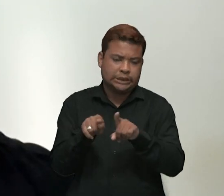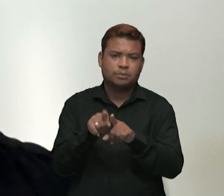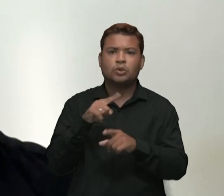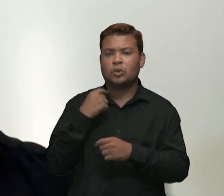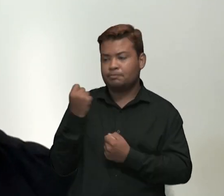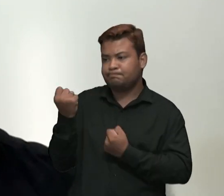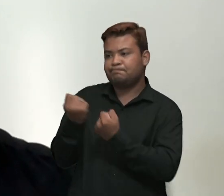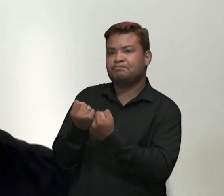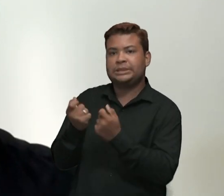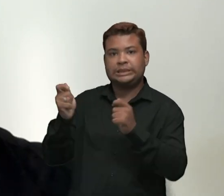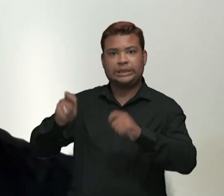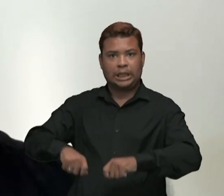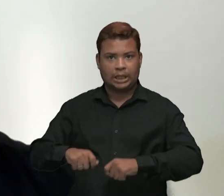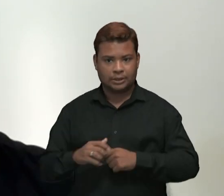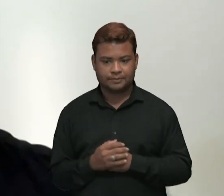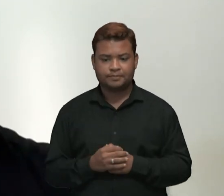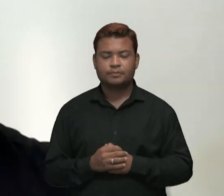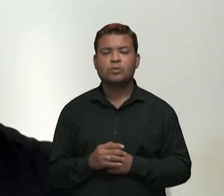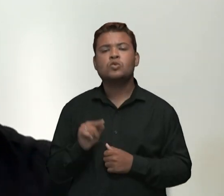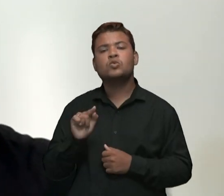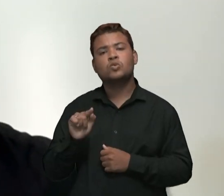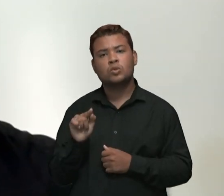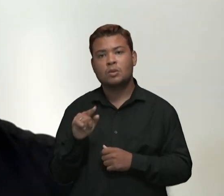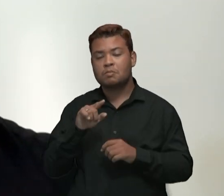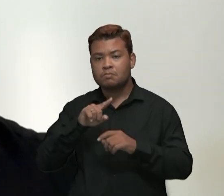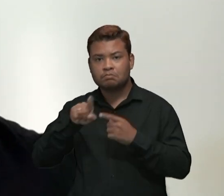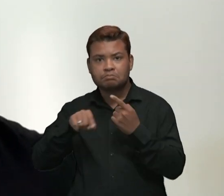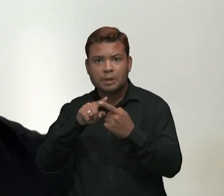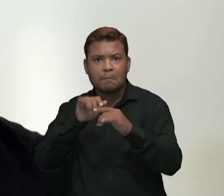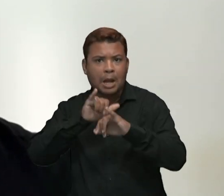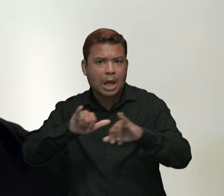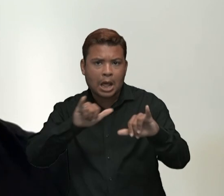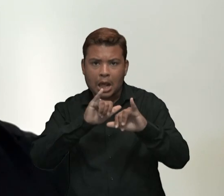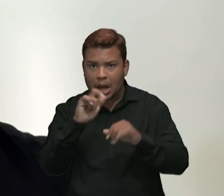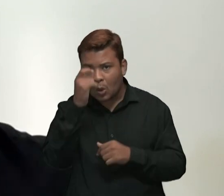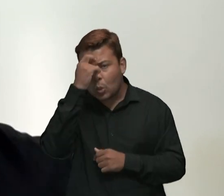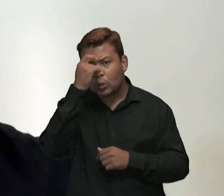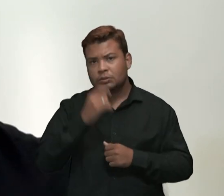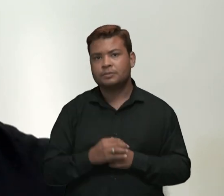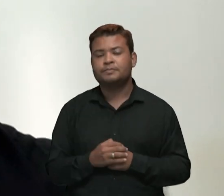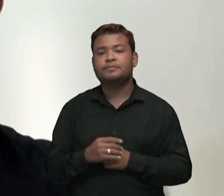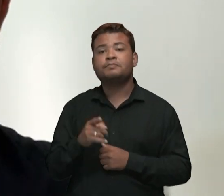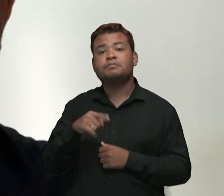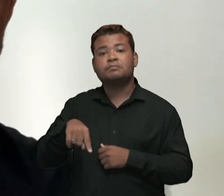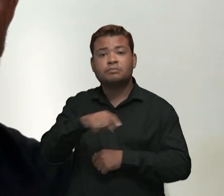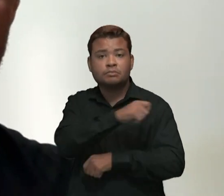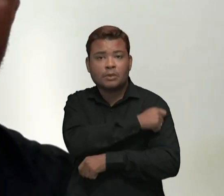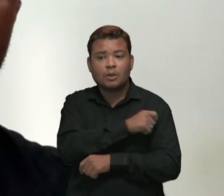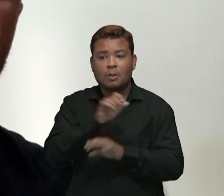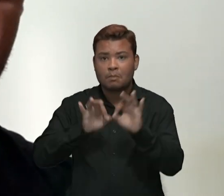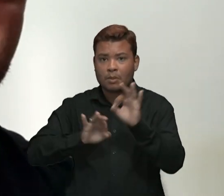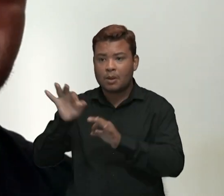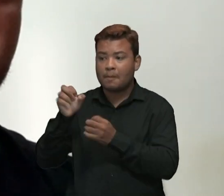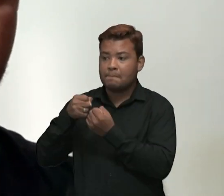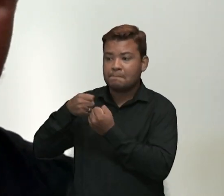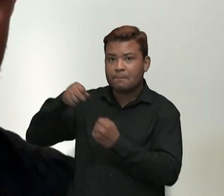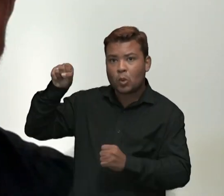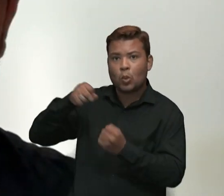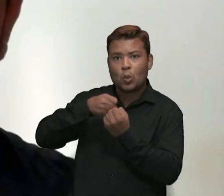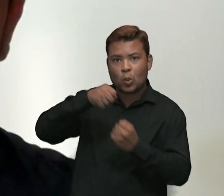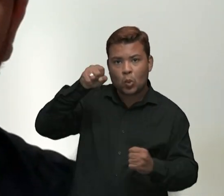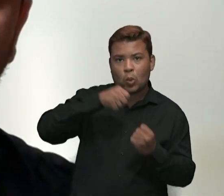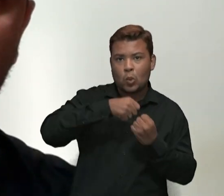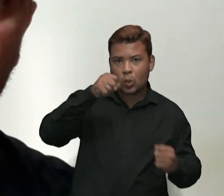nesse sentido de conscientização. E aí eles fizeram alguns posters, né? Os